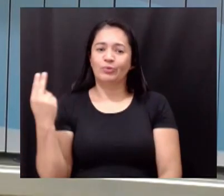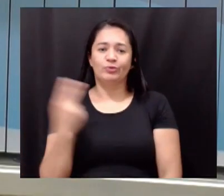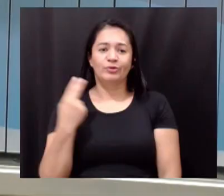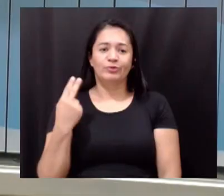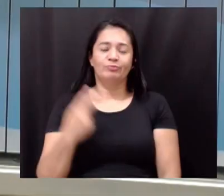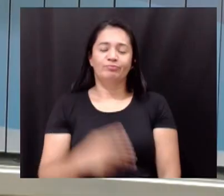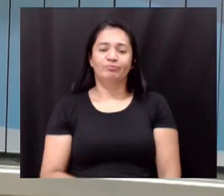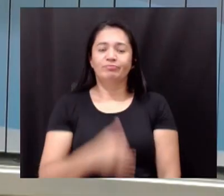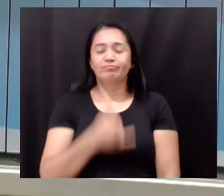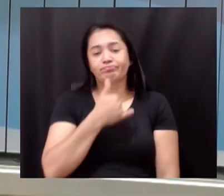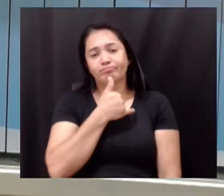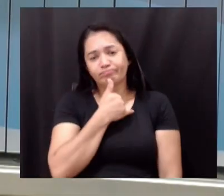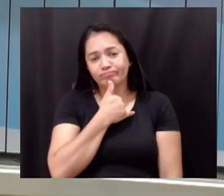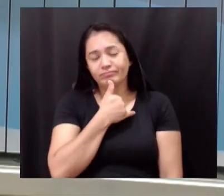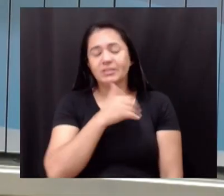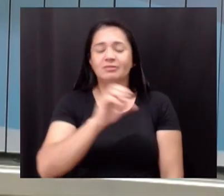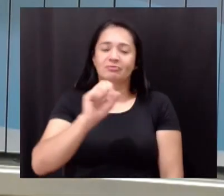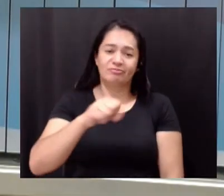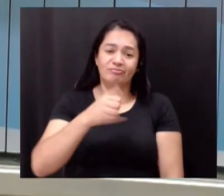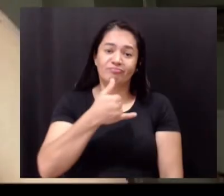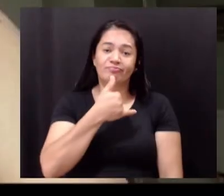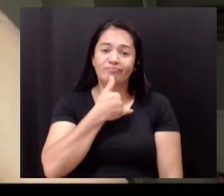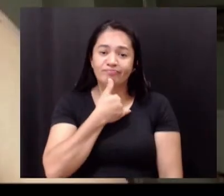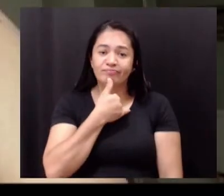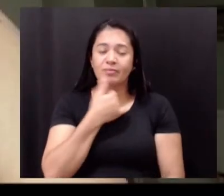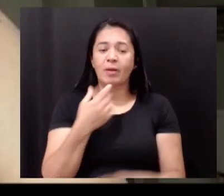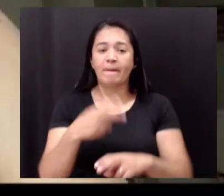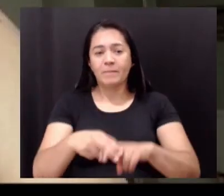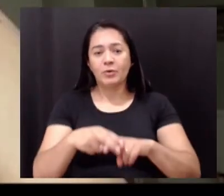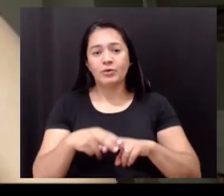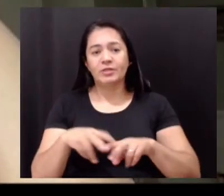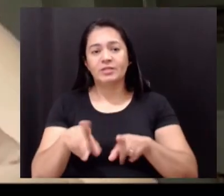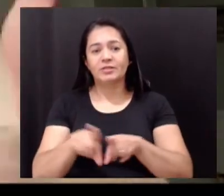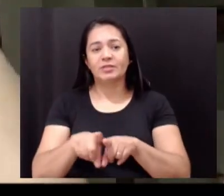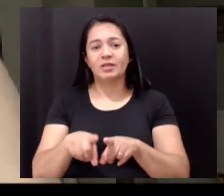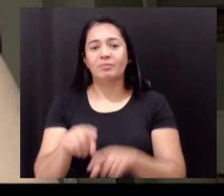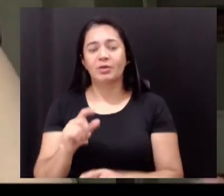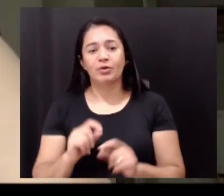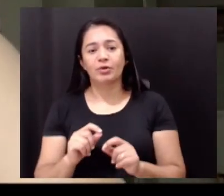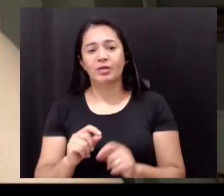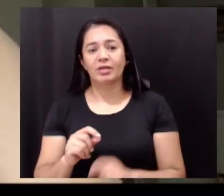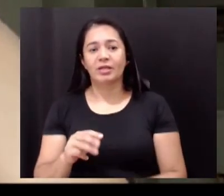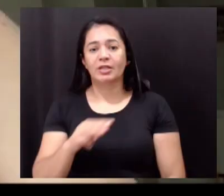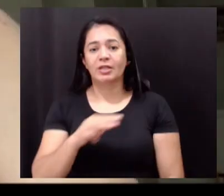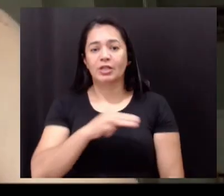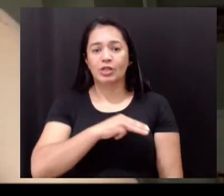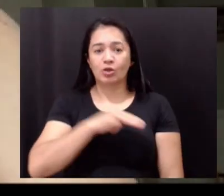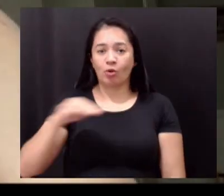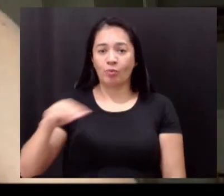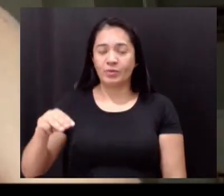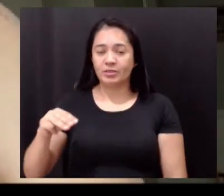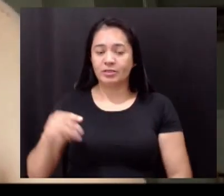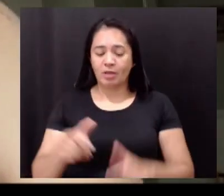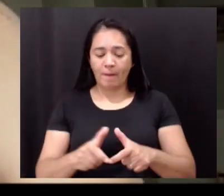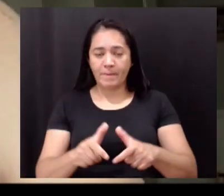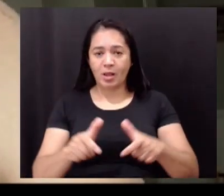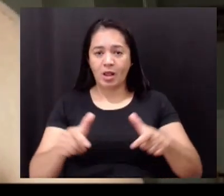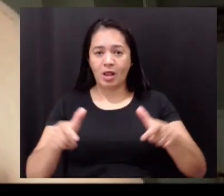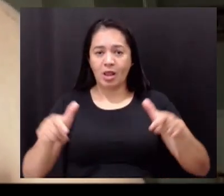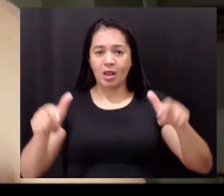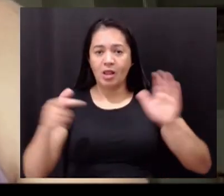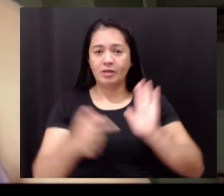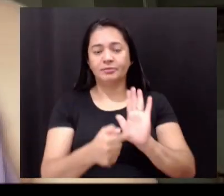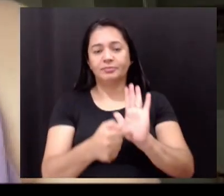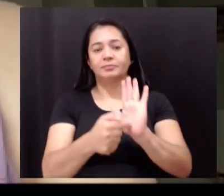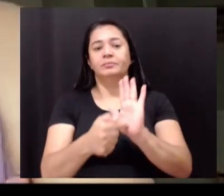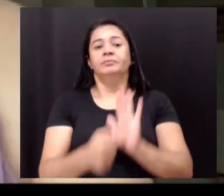É uma pena. E por isso também, Ana, que eu acho que o Ministério vem ampliando essas indicações, né? Não só pela